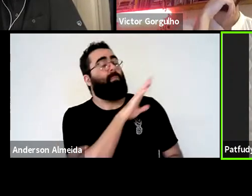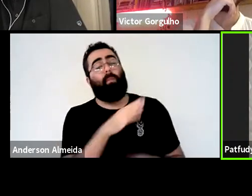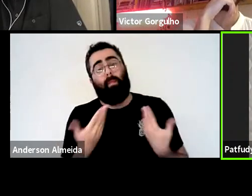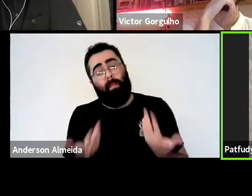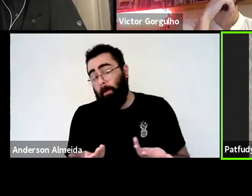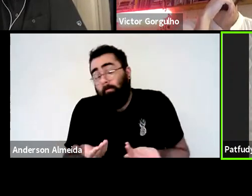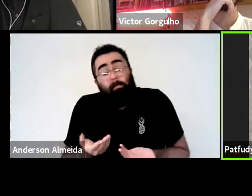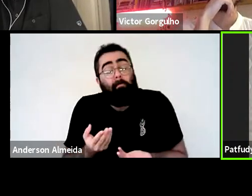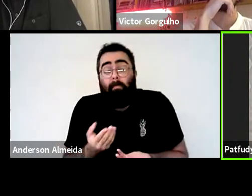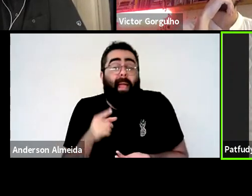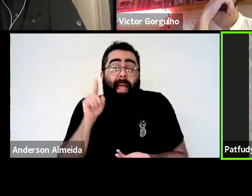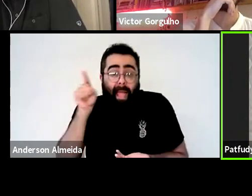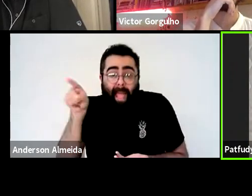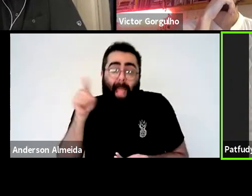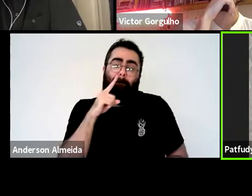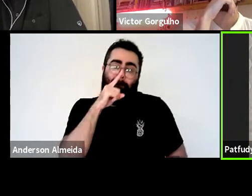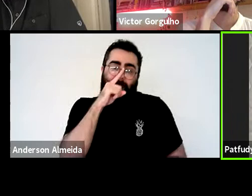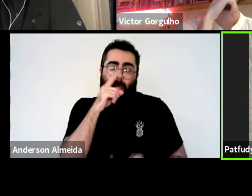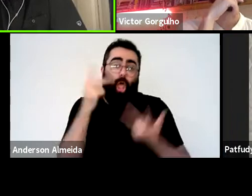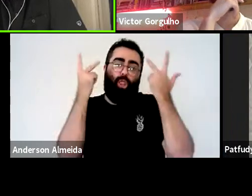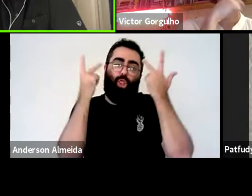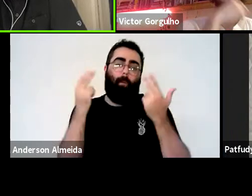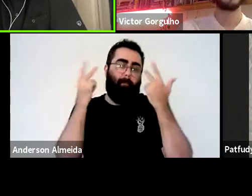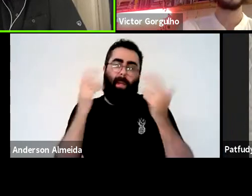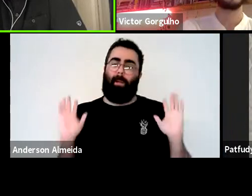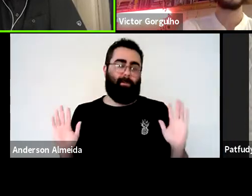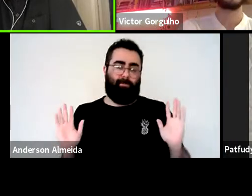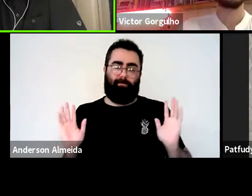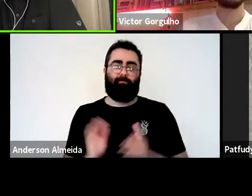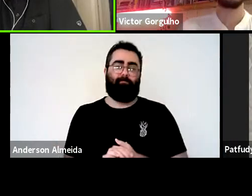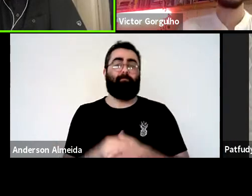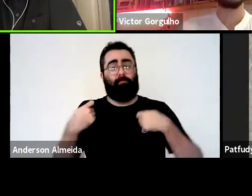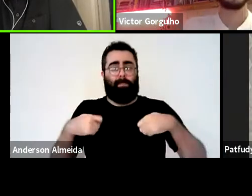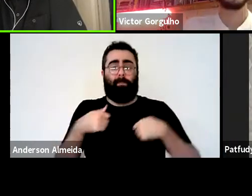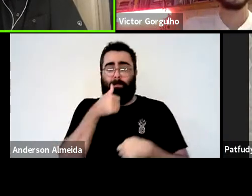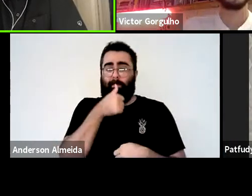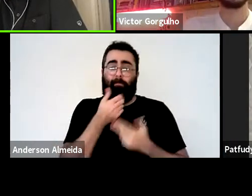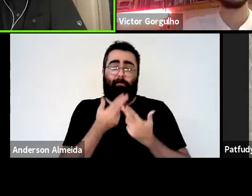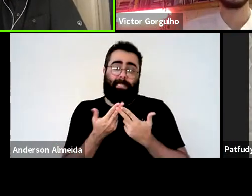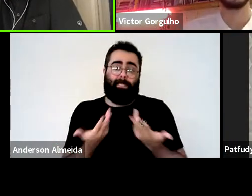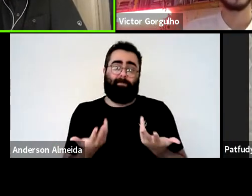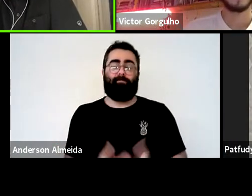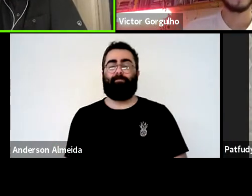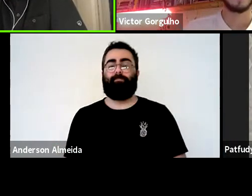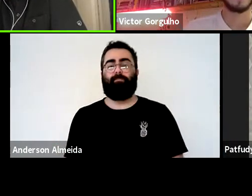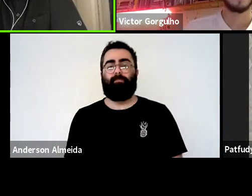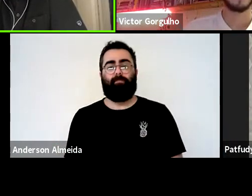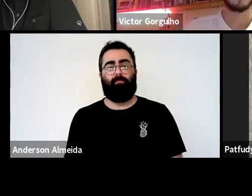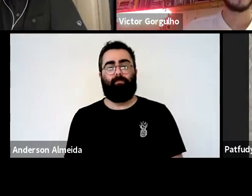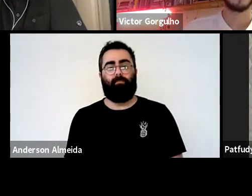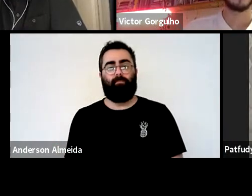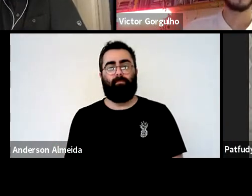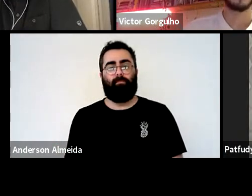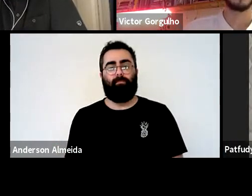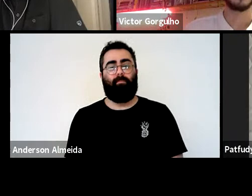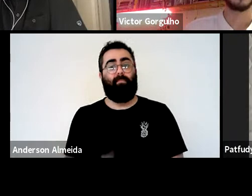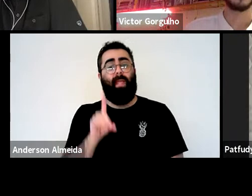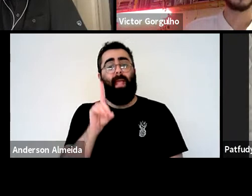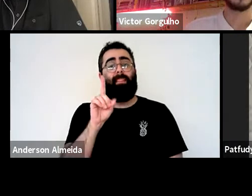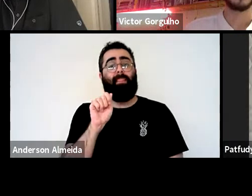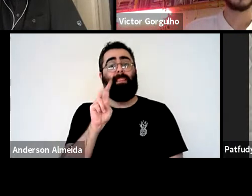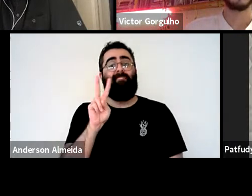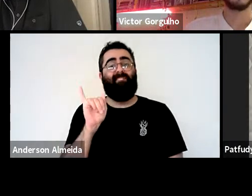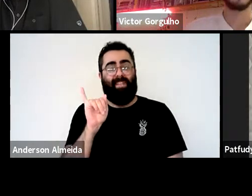perigo. Sim. É bem Tem interessante. uma coisa. Não, pode falar, desculpa. Não, fala. Não, tem uma coisa que o Wallace